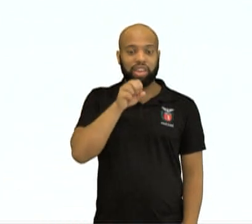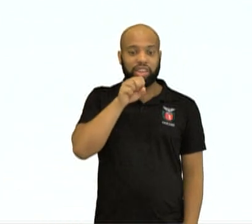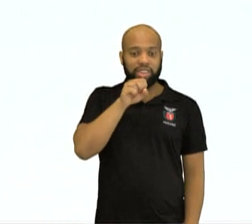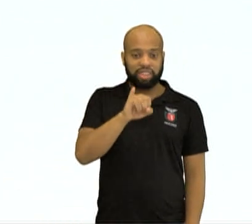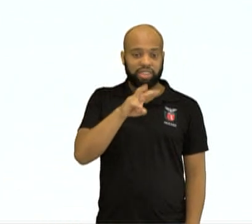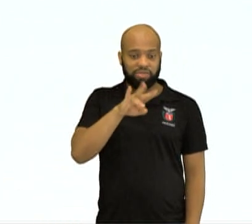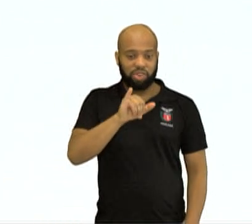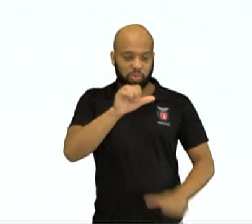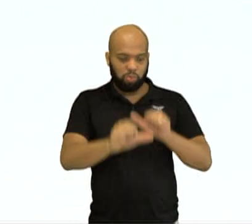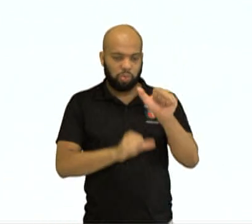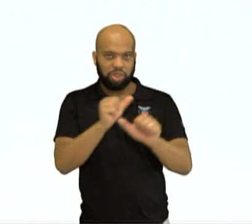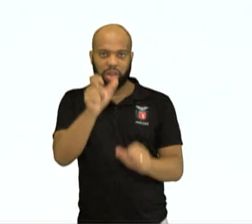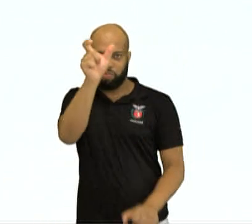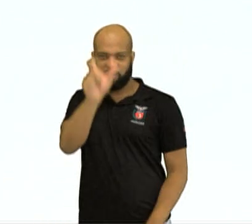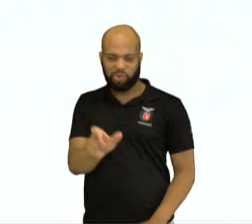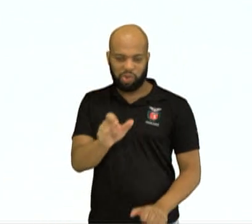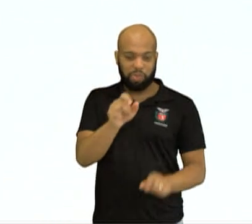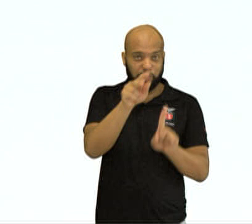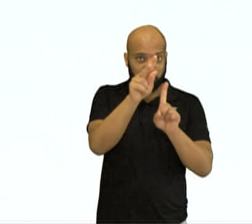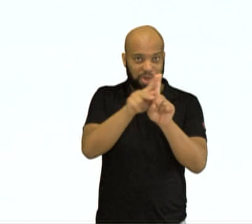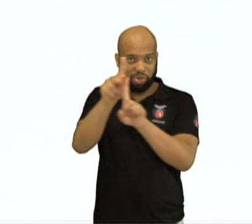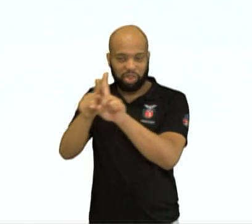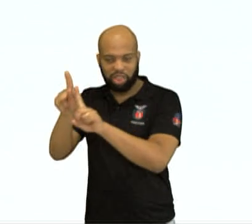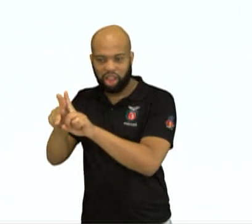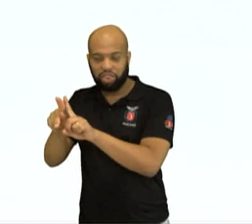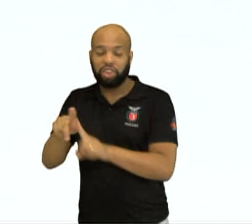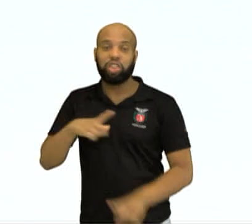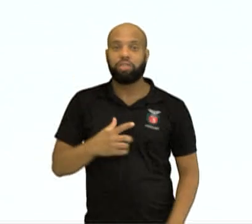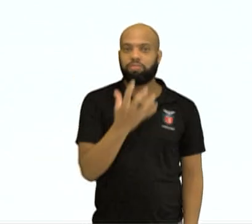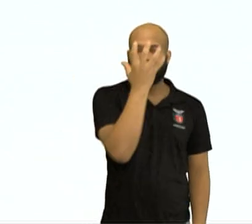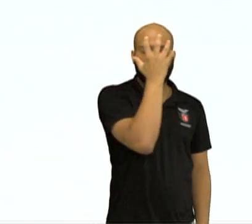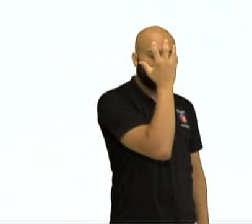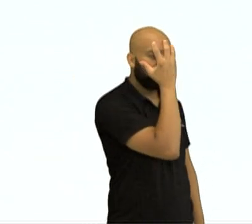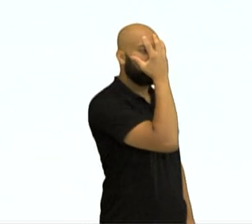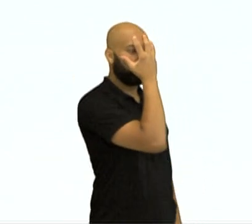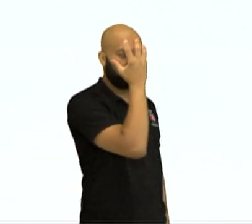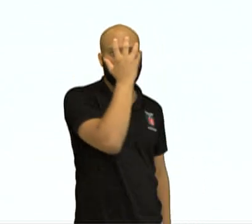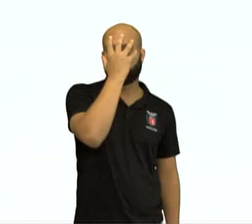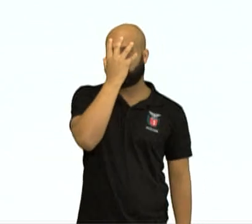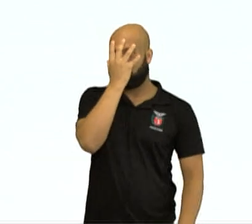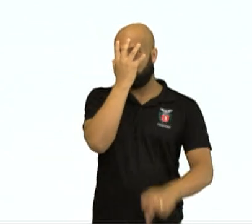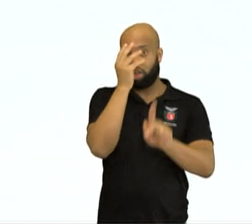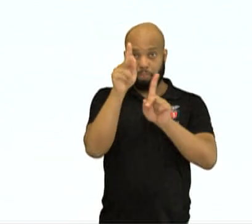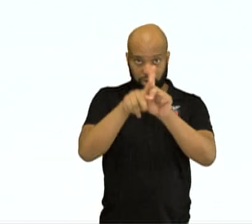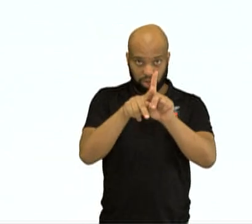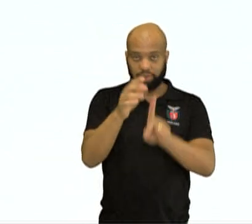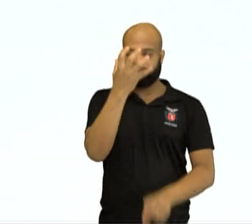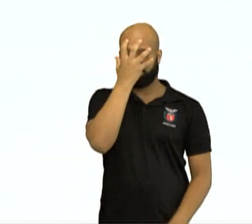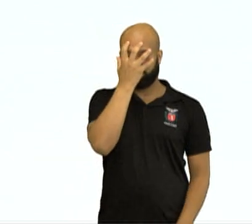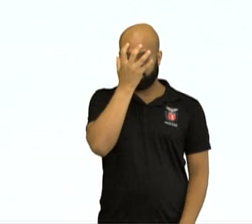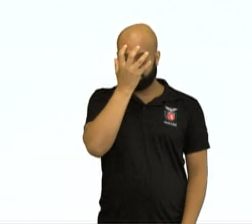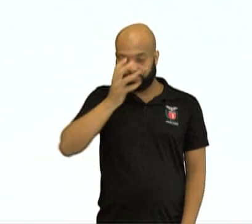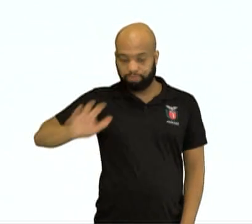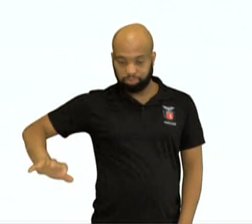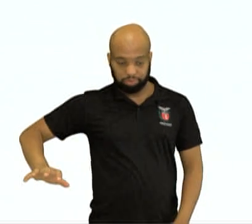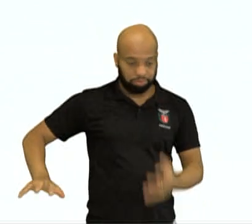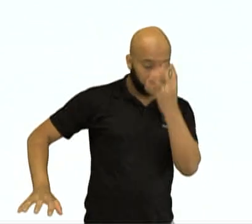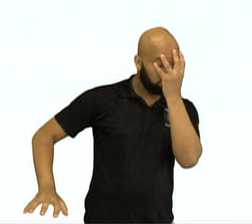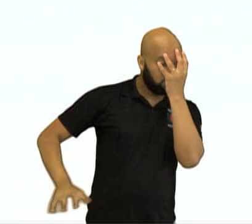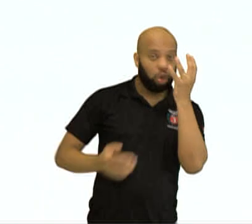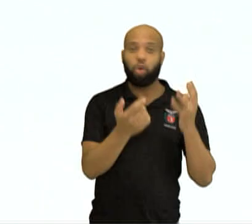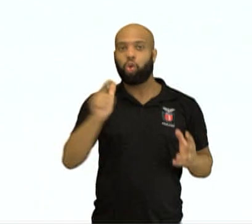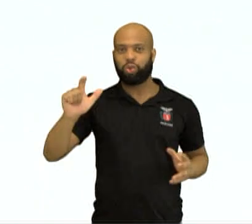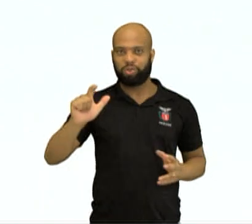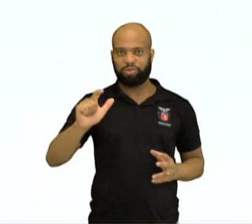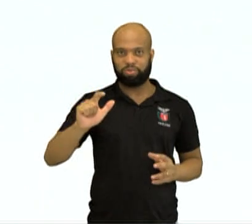de personagens, né? Então, um mesmo ator poderia interpretar mais de